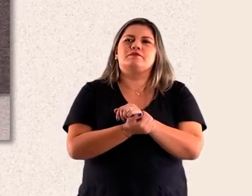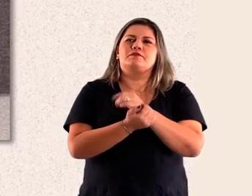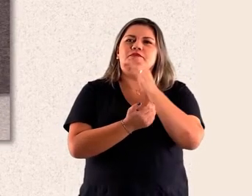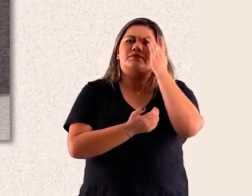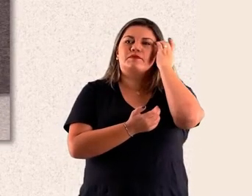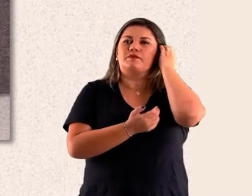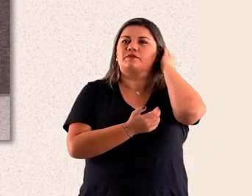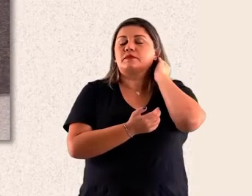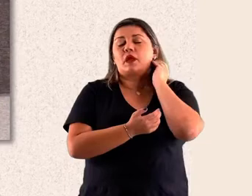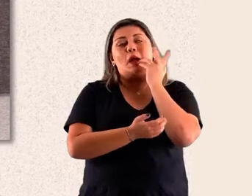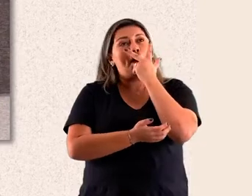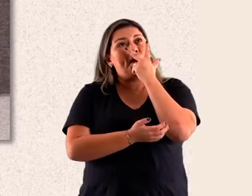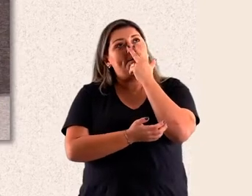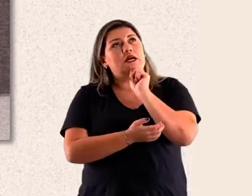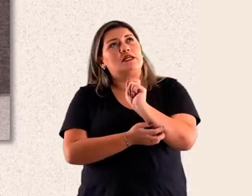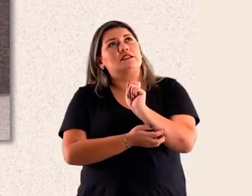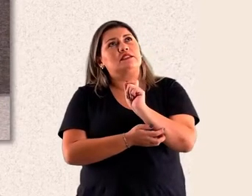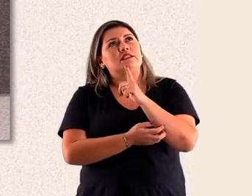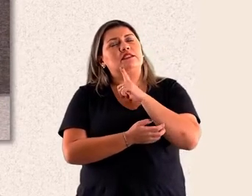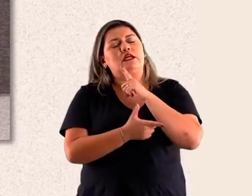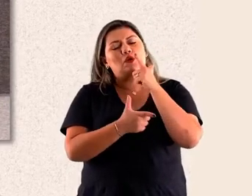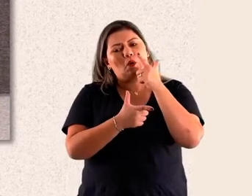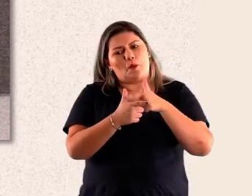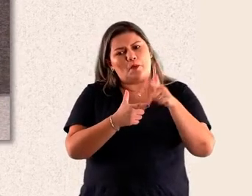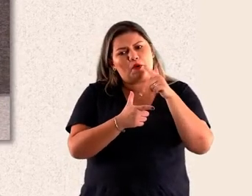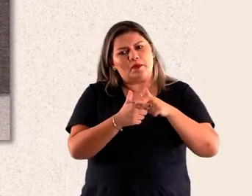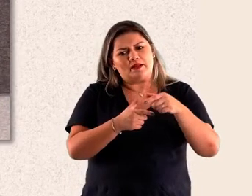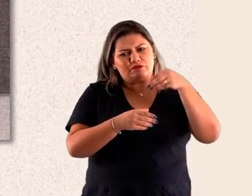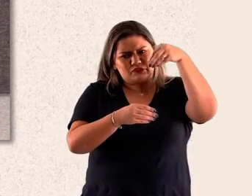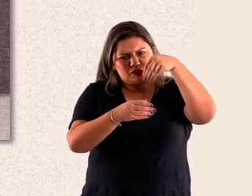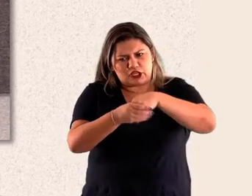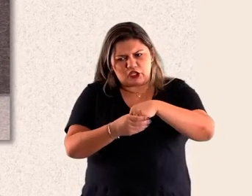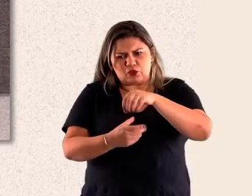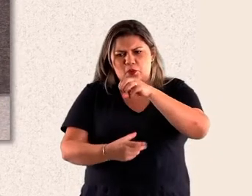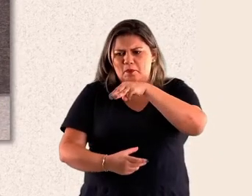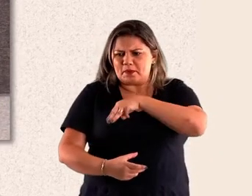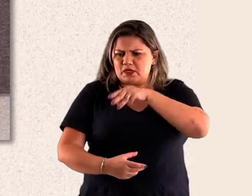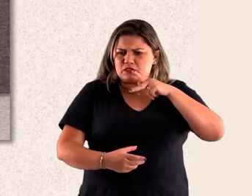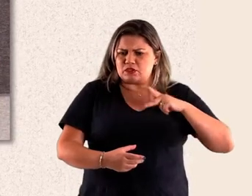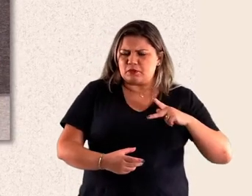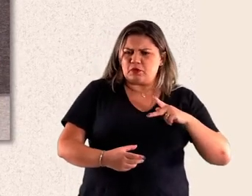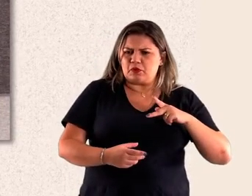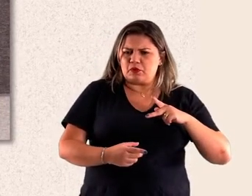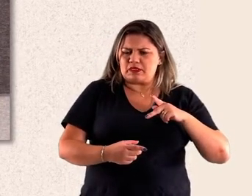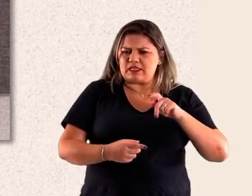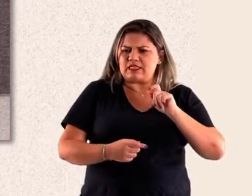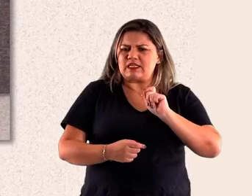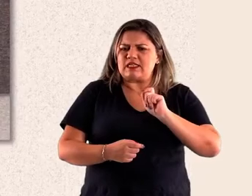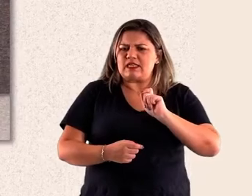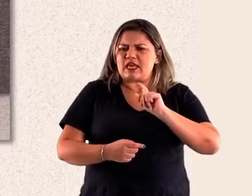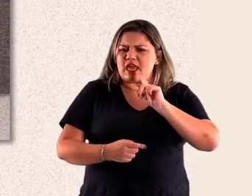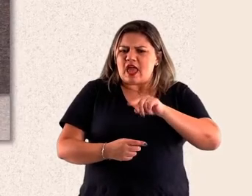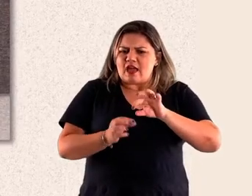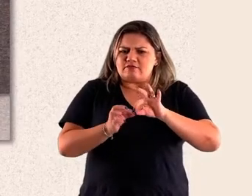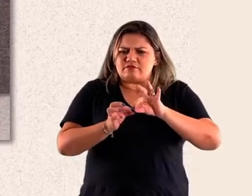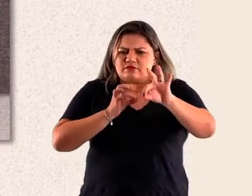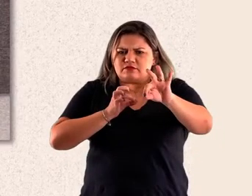me parece que nós temos um problema dentro do Ministério Público O que é o nosso distanciamento da sociedade